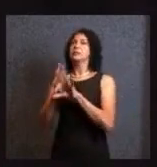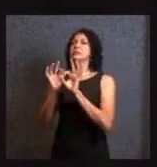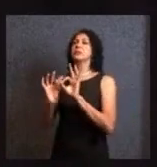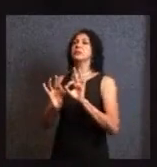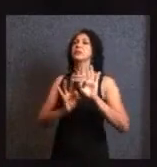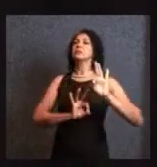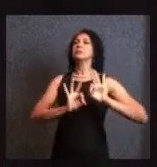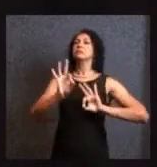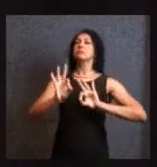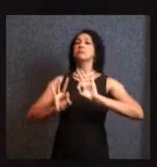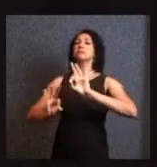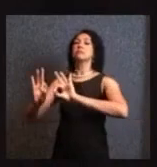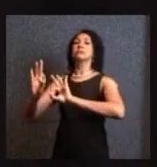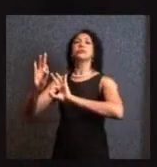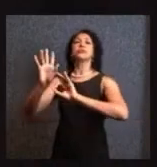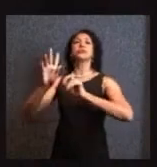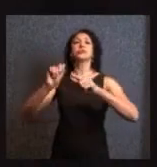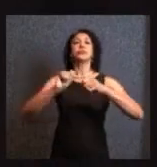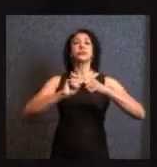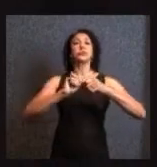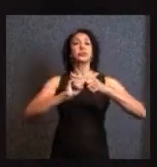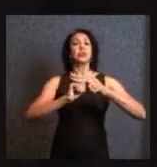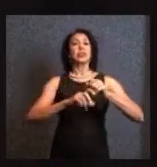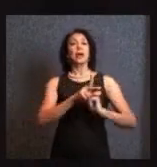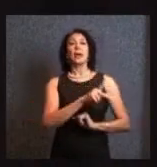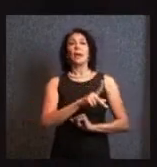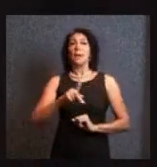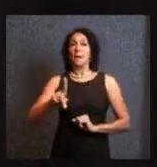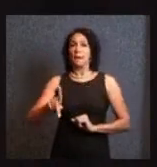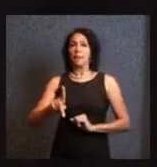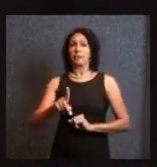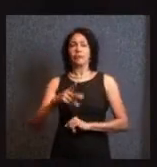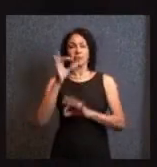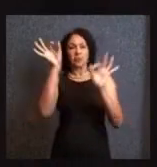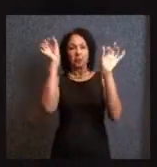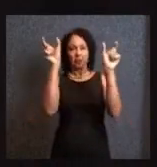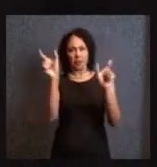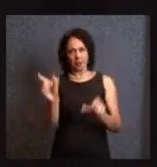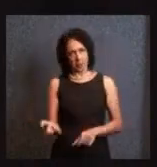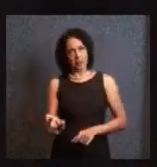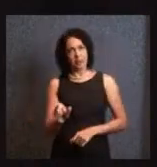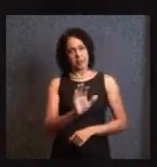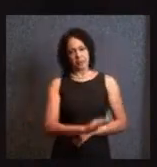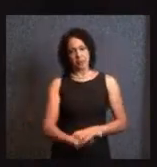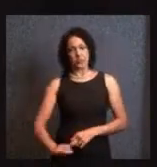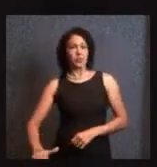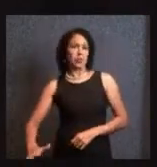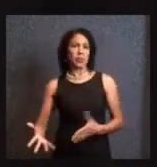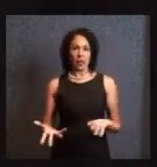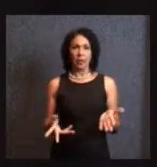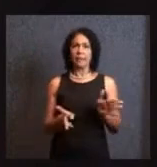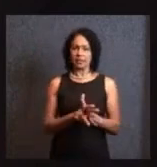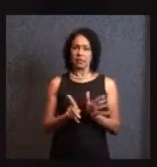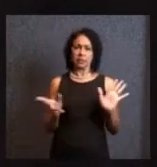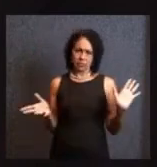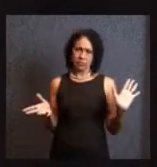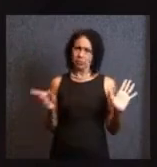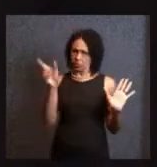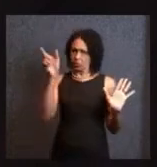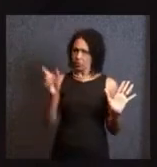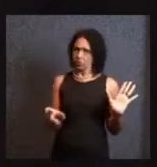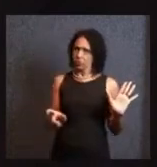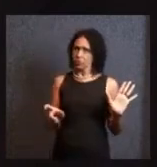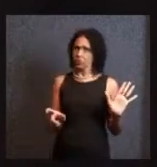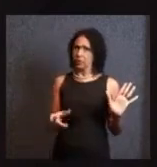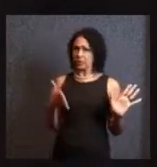programação preencher as vagas com professores com perfil para a educação infantil. Quem sabe esse perfil é o